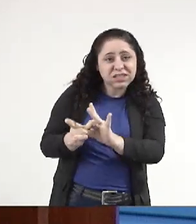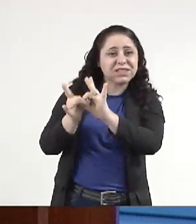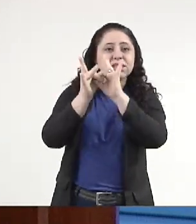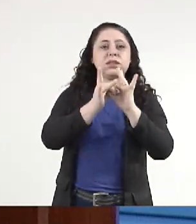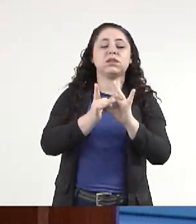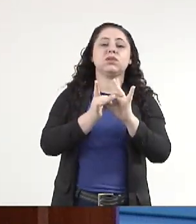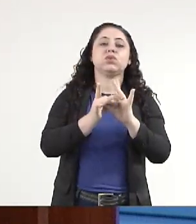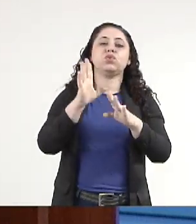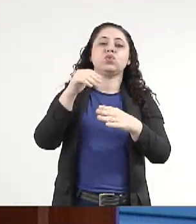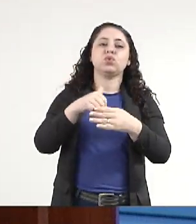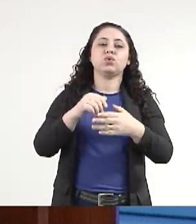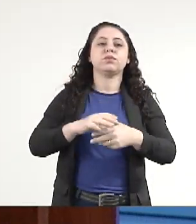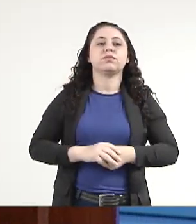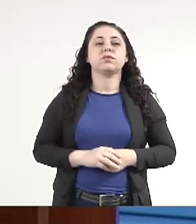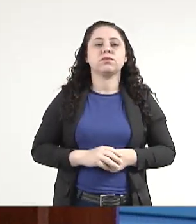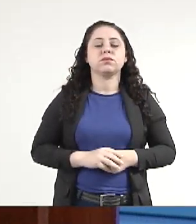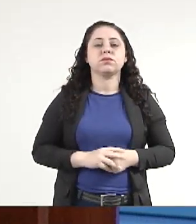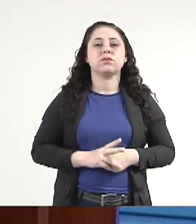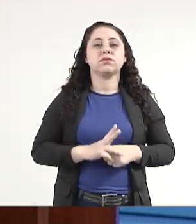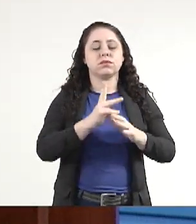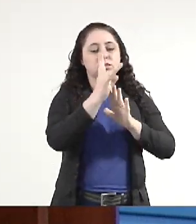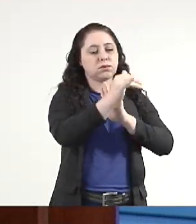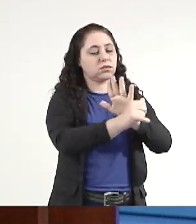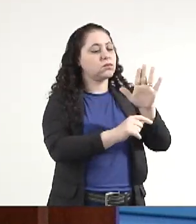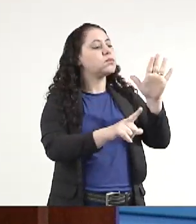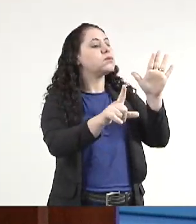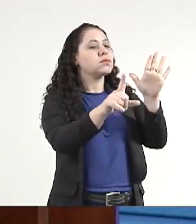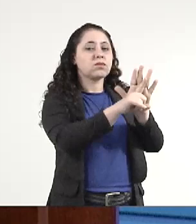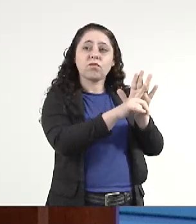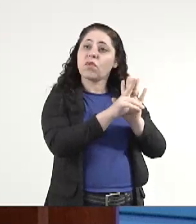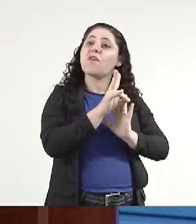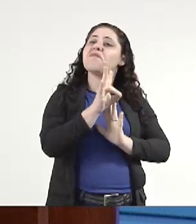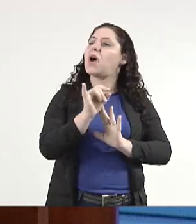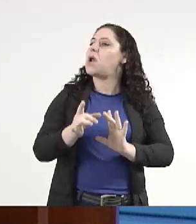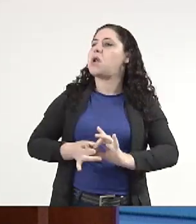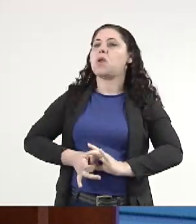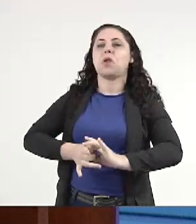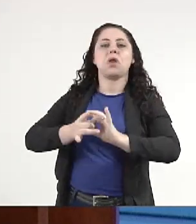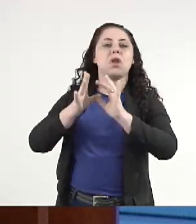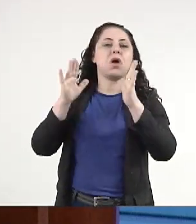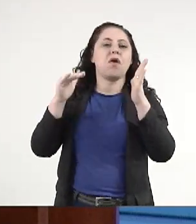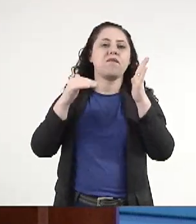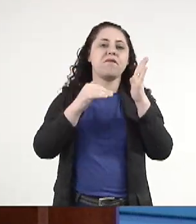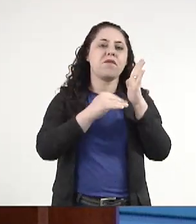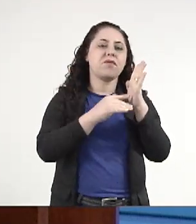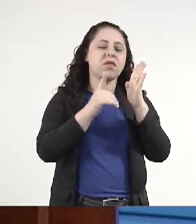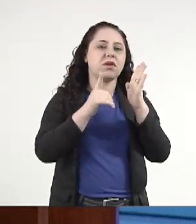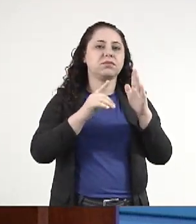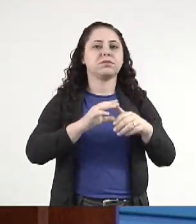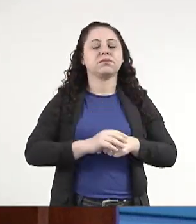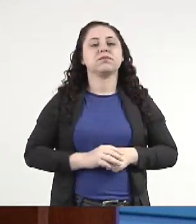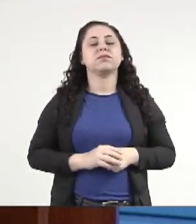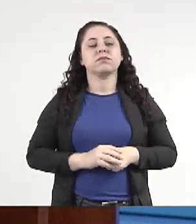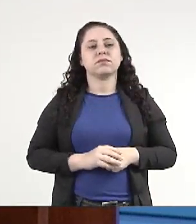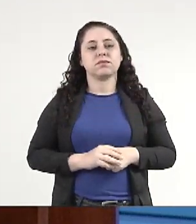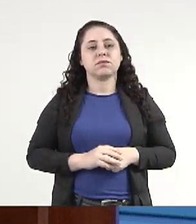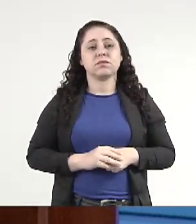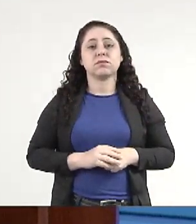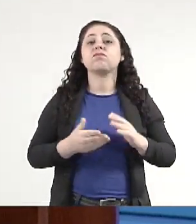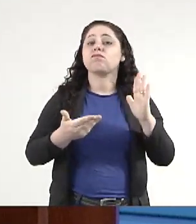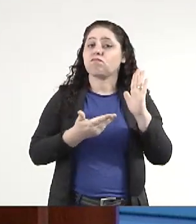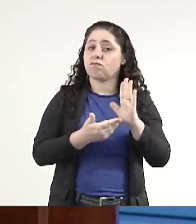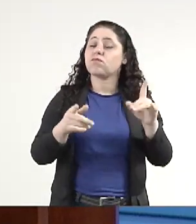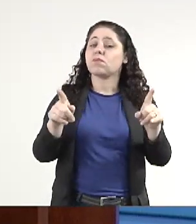os processos, esse projeto tramita livremente na Câmara Federal e no